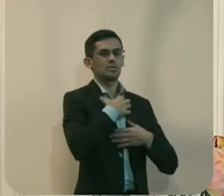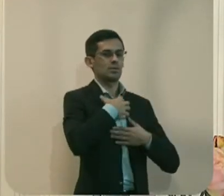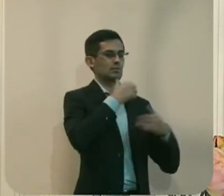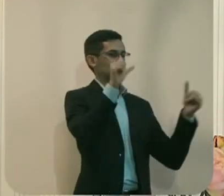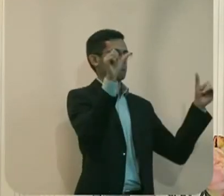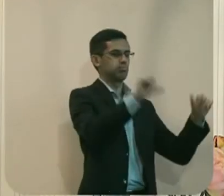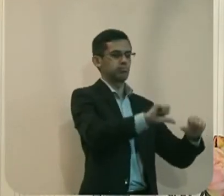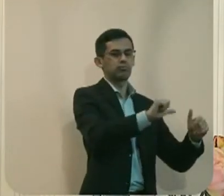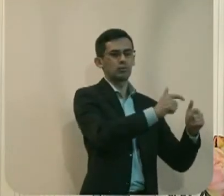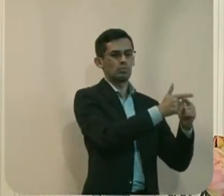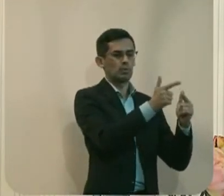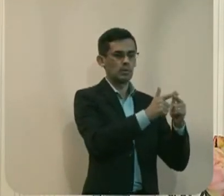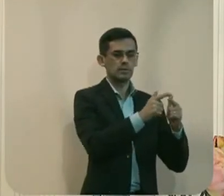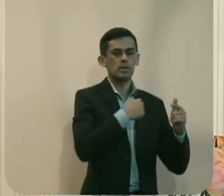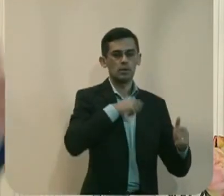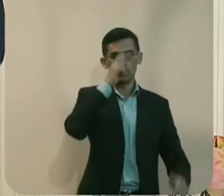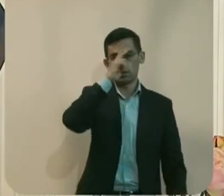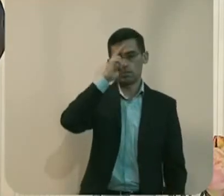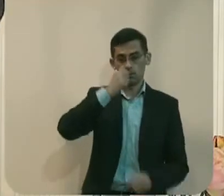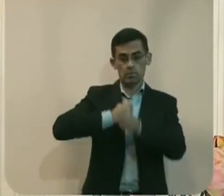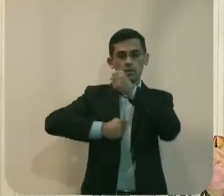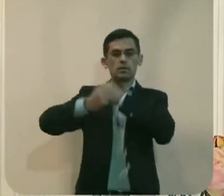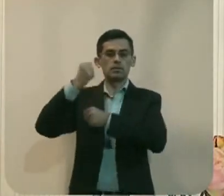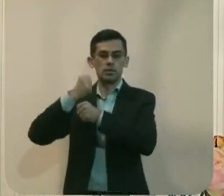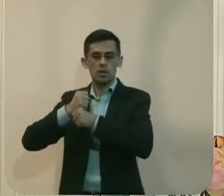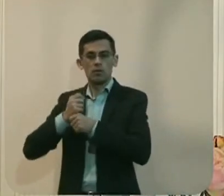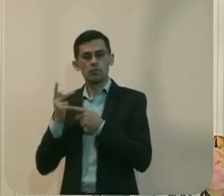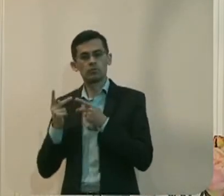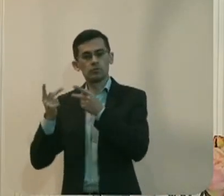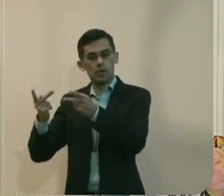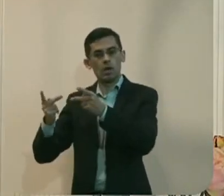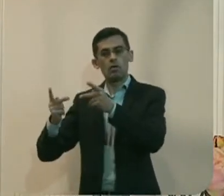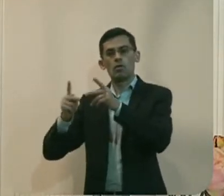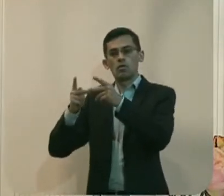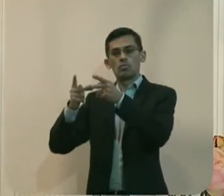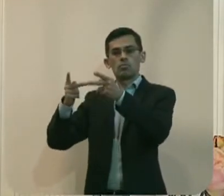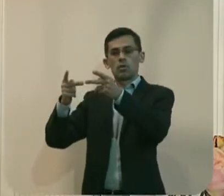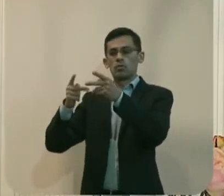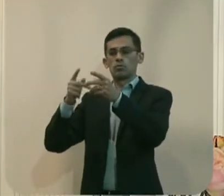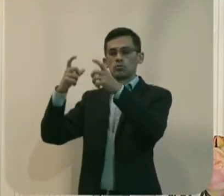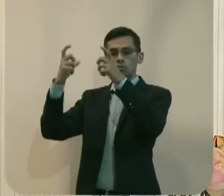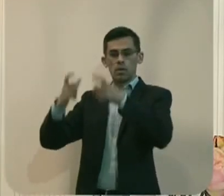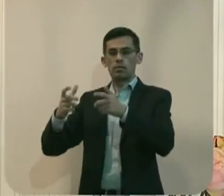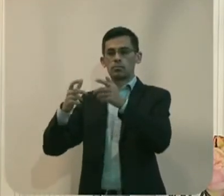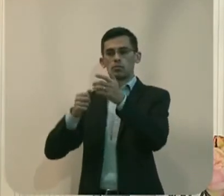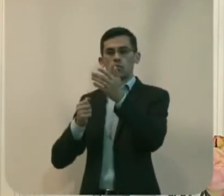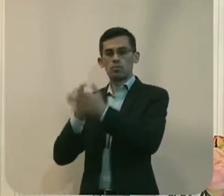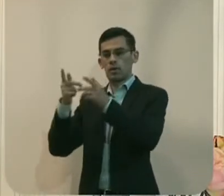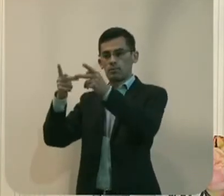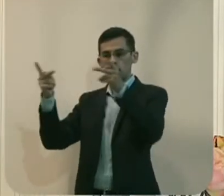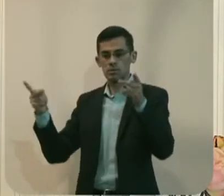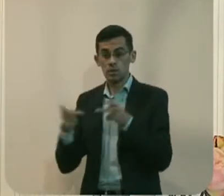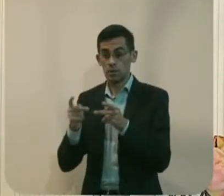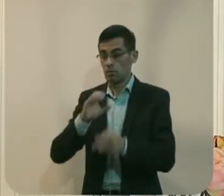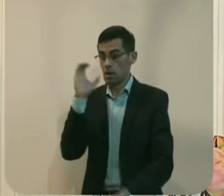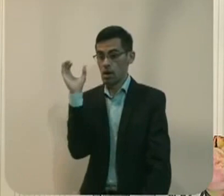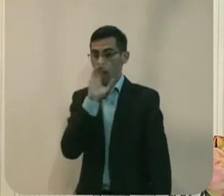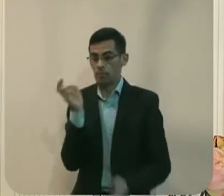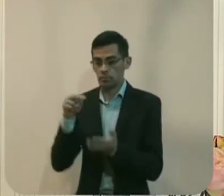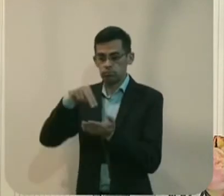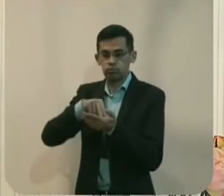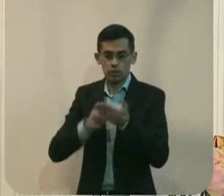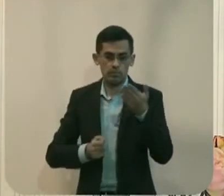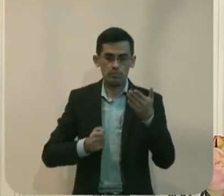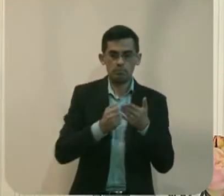é natural para nós. Eu me lembro de anos atrás, eu fui numa pizzaria e eu me levantei, estava com pressa, eu me levantei